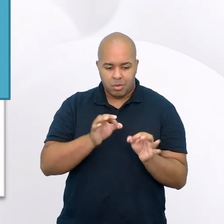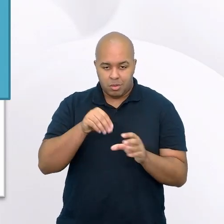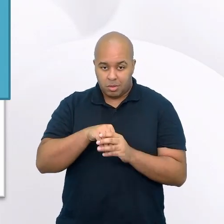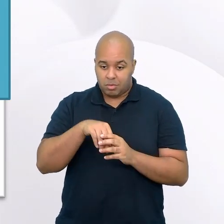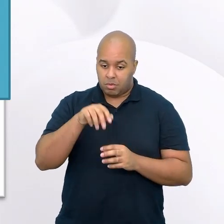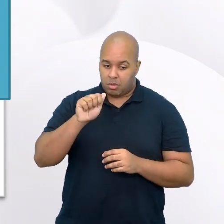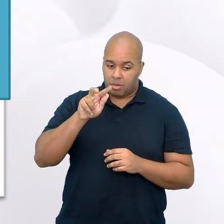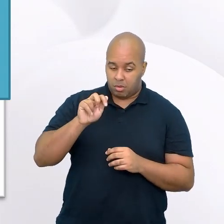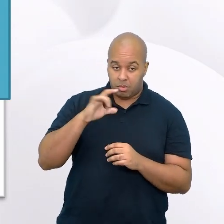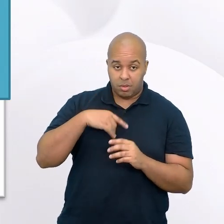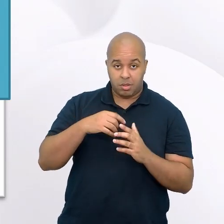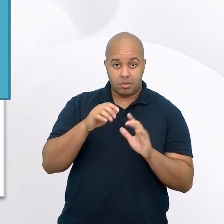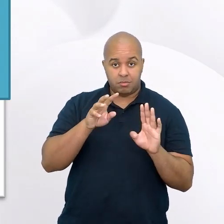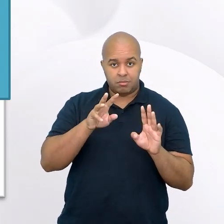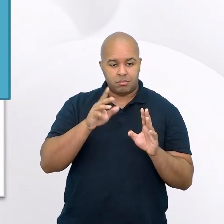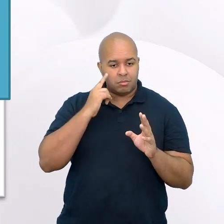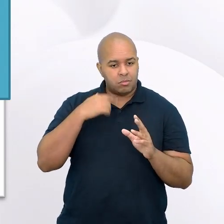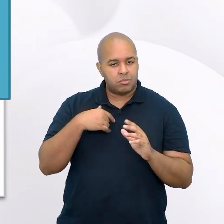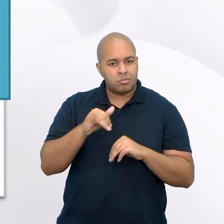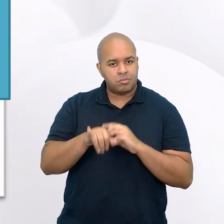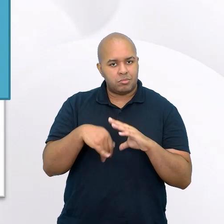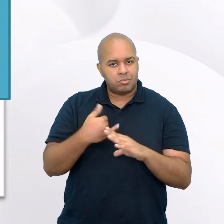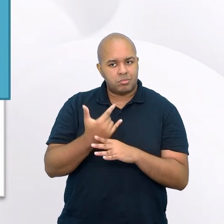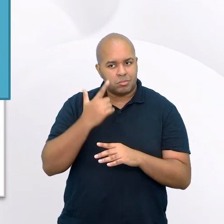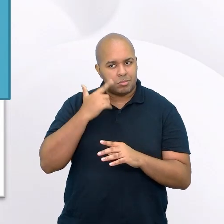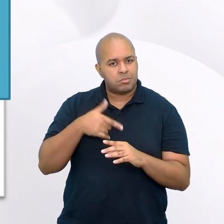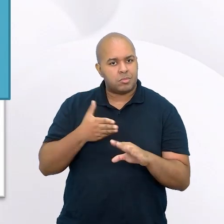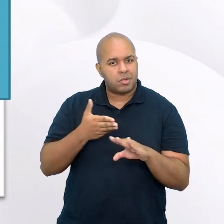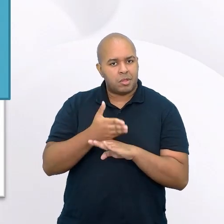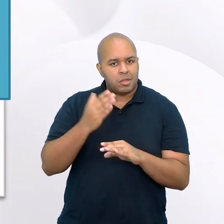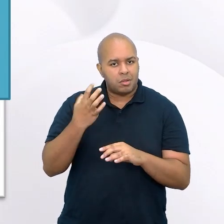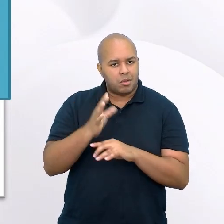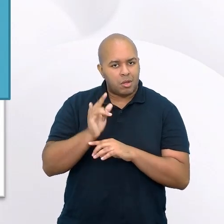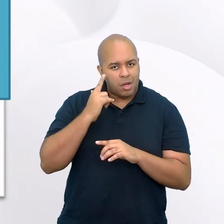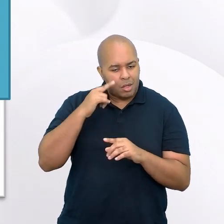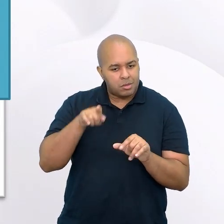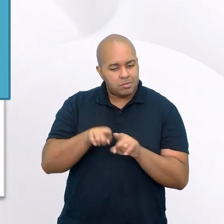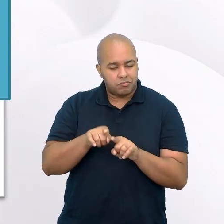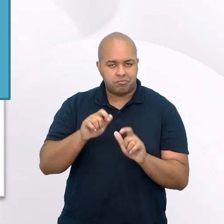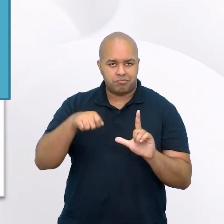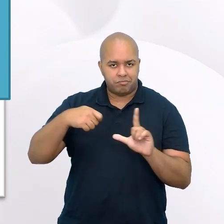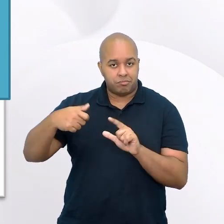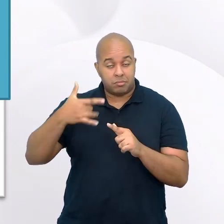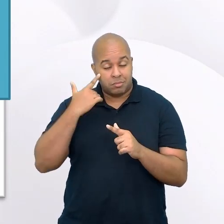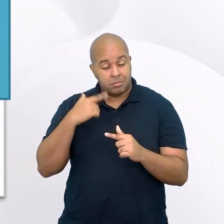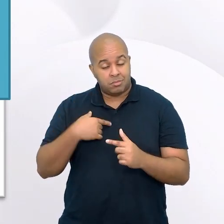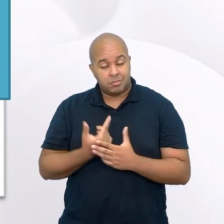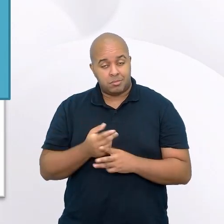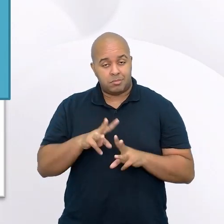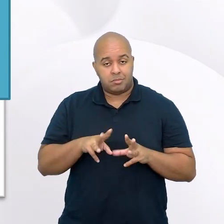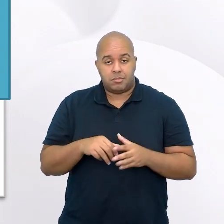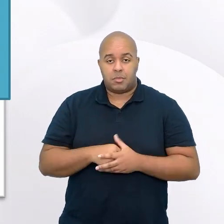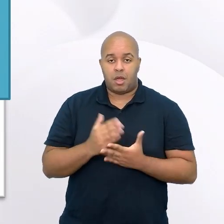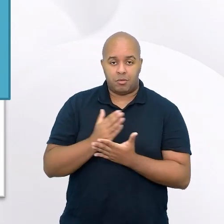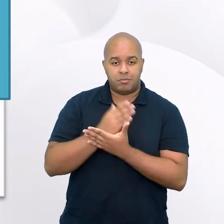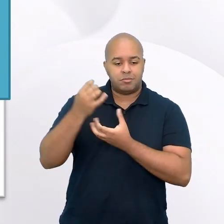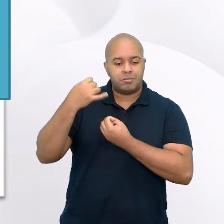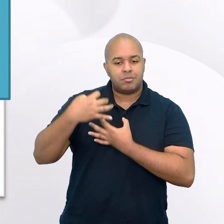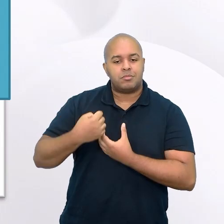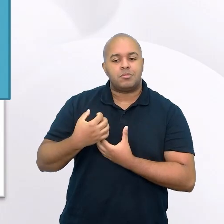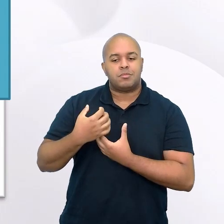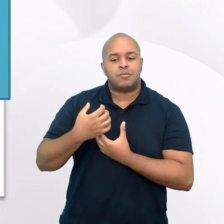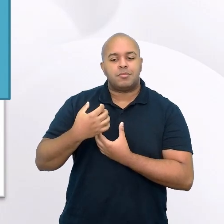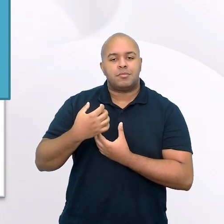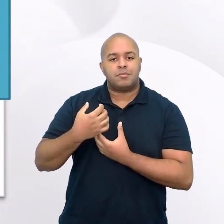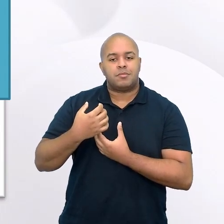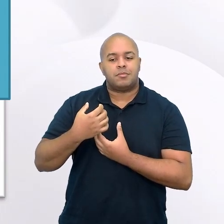tem a playlist no YouTube então é possível vocês acessarem já os vídeos enfim né com as informações